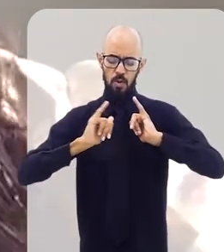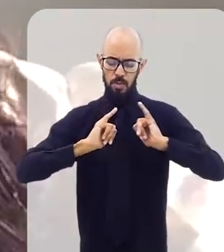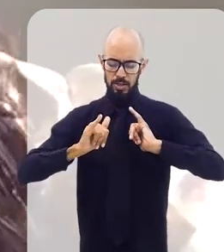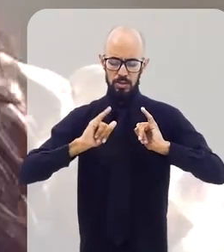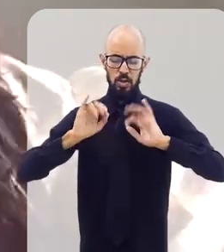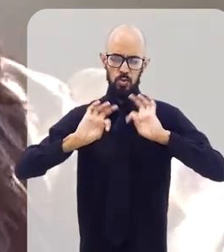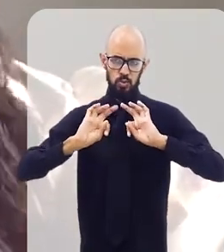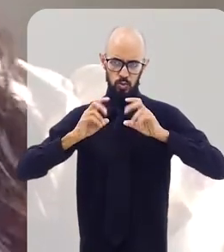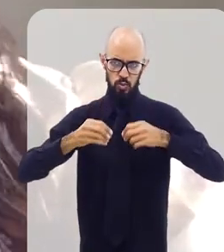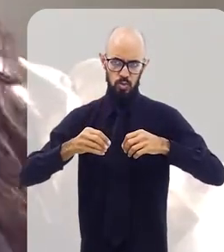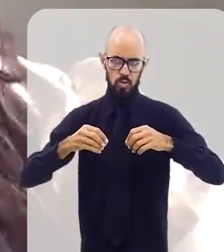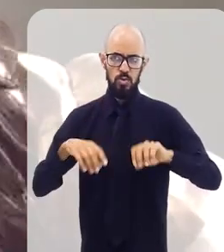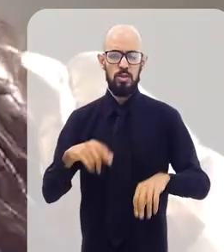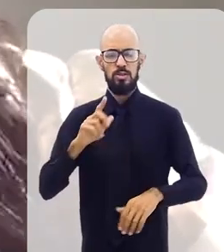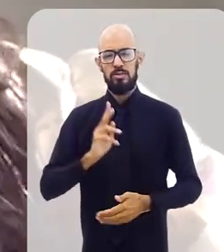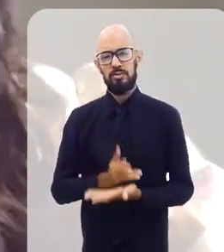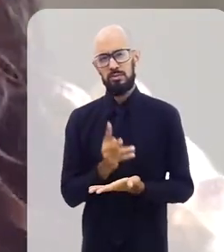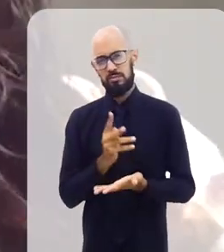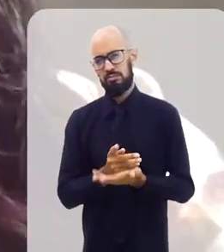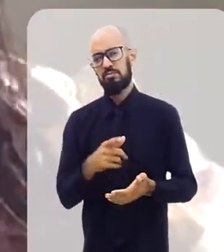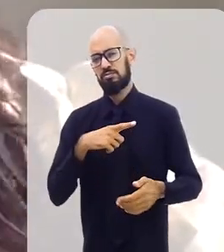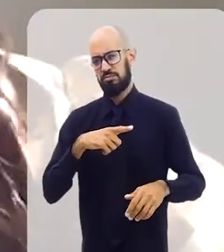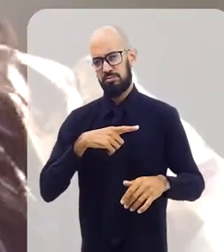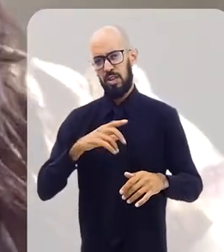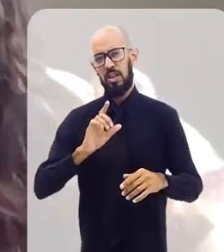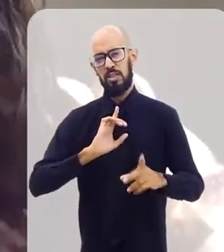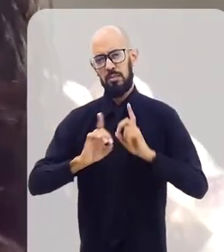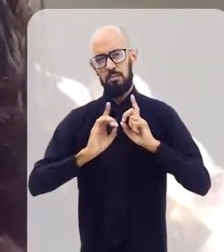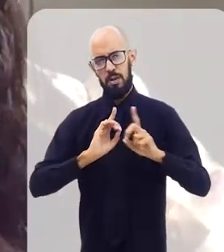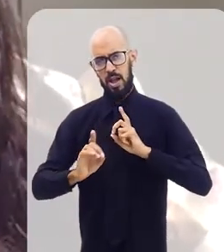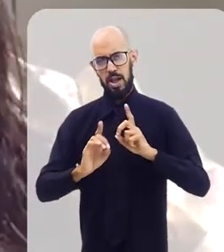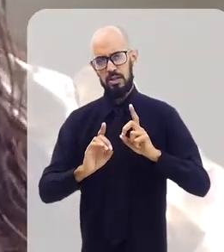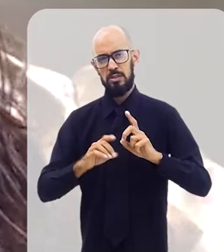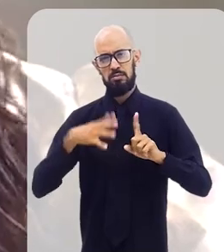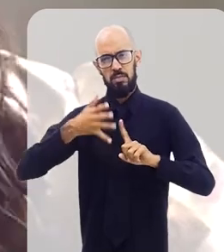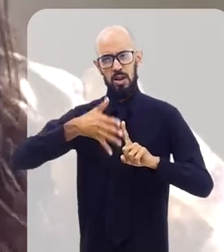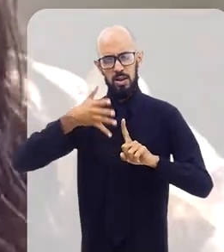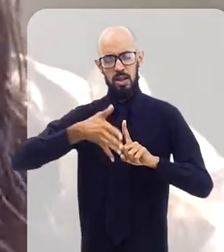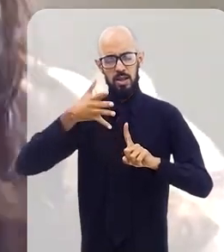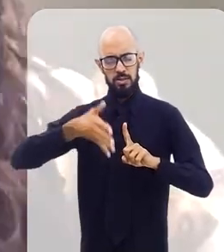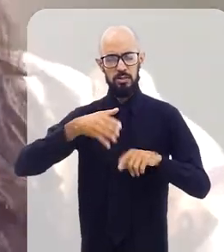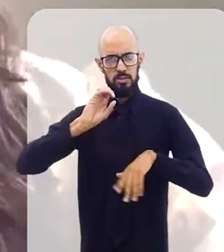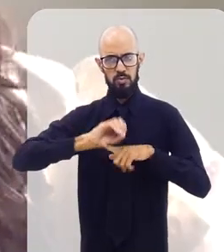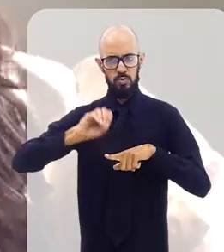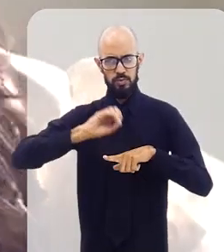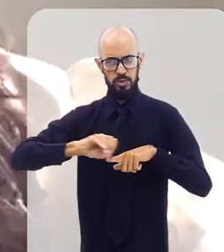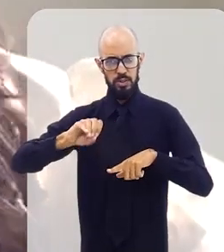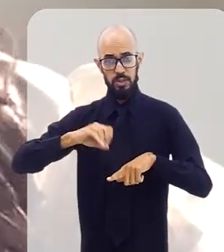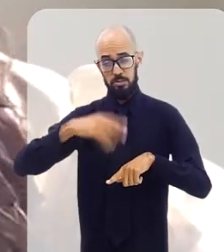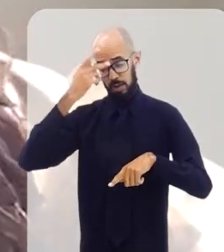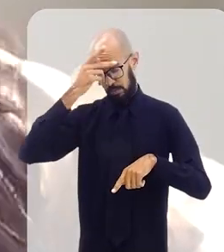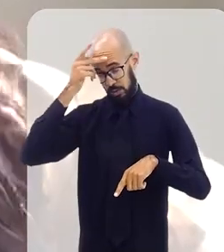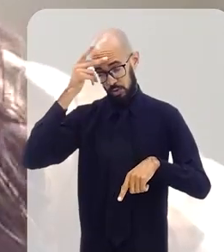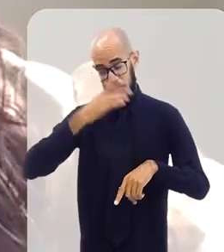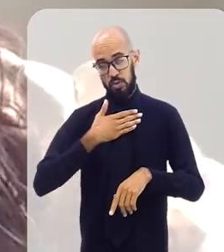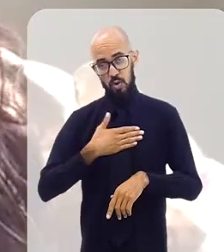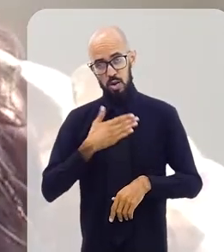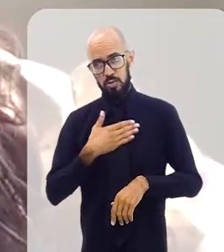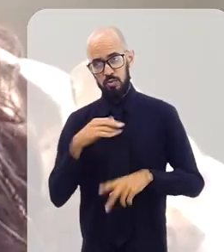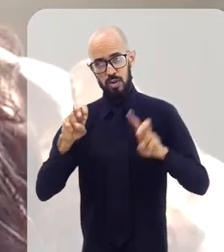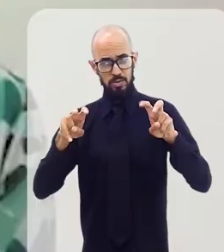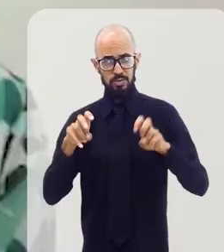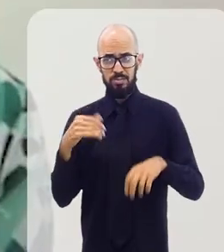a informação e sempre tem debates, palestras, oficinas. É bem interessante, assim, para quem gosta do